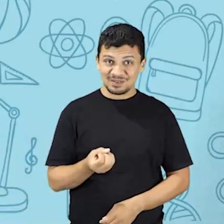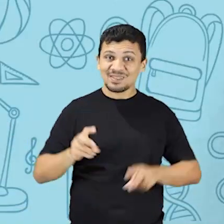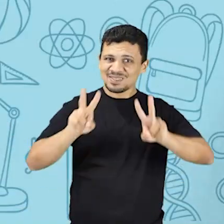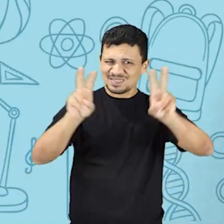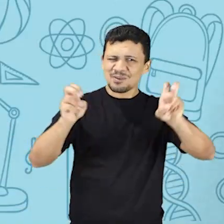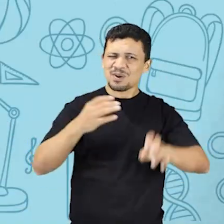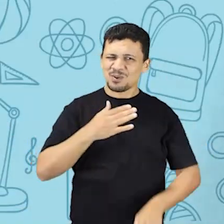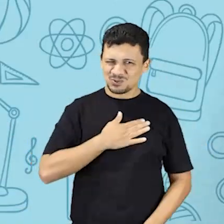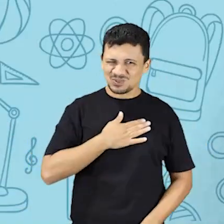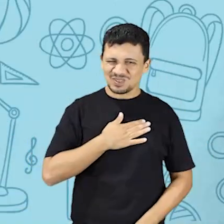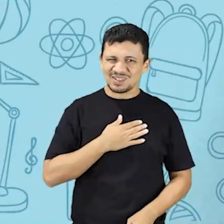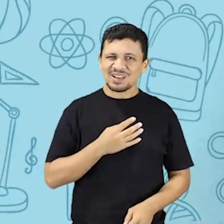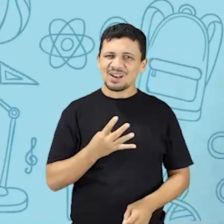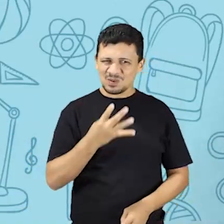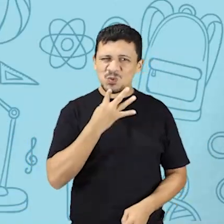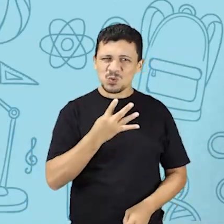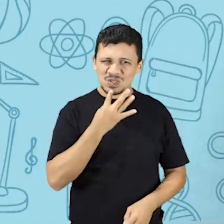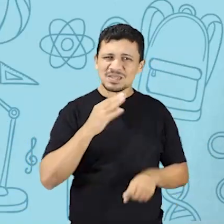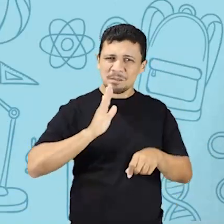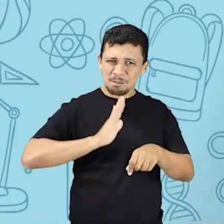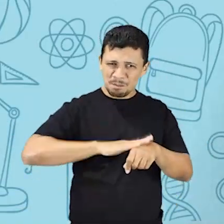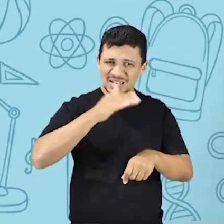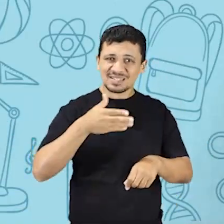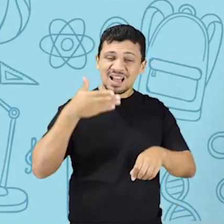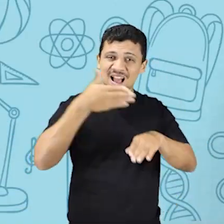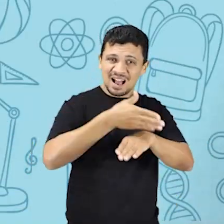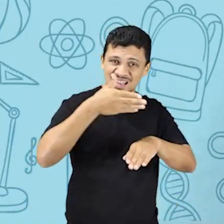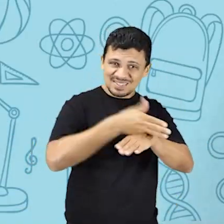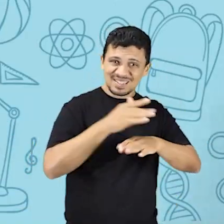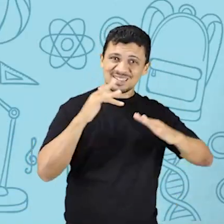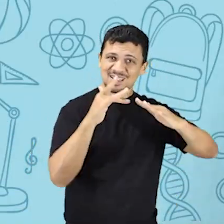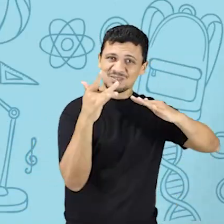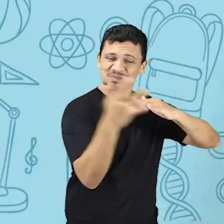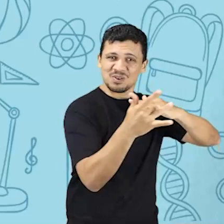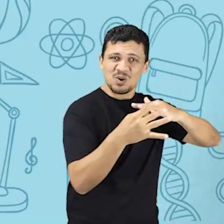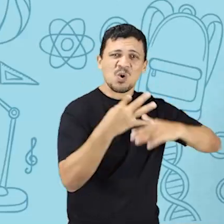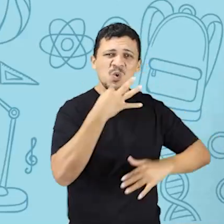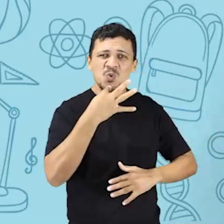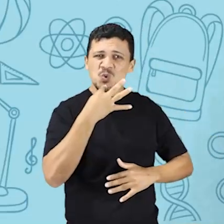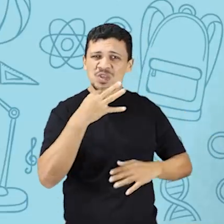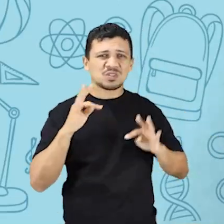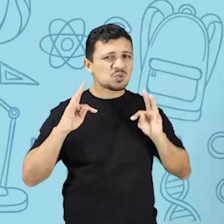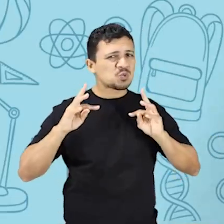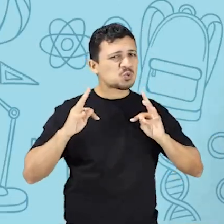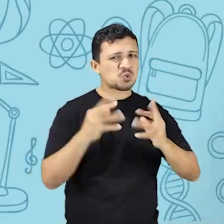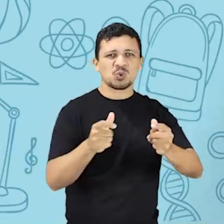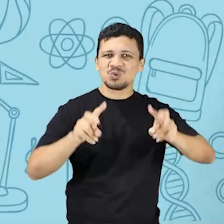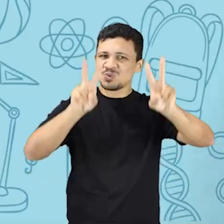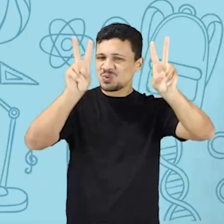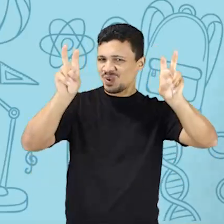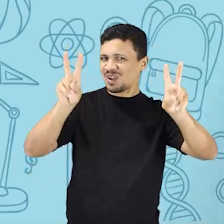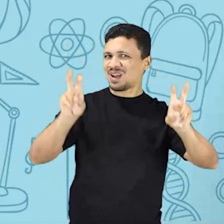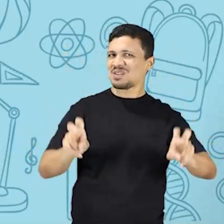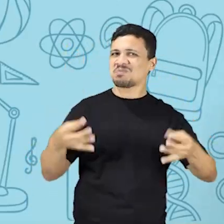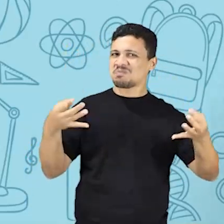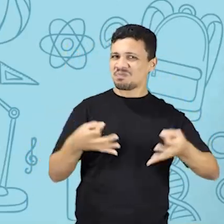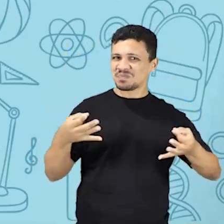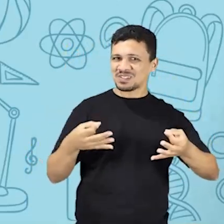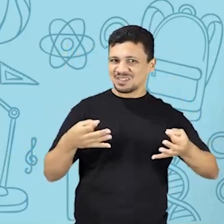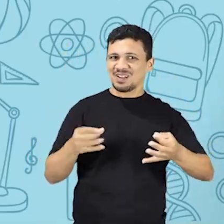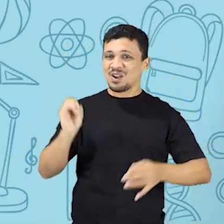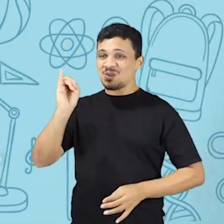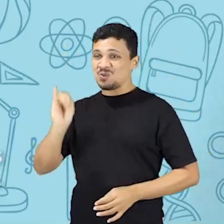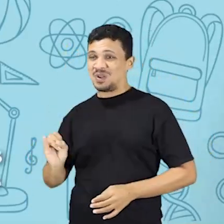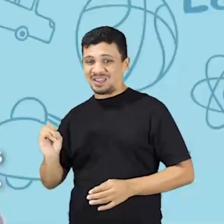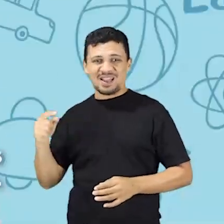do nosso tema? Quer saber mais? Acesse a nossa rede social e fique por dentro de todos os assuntos que bombam do recreio